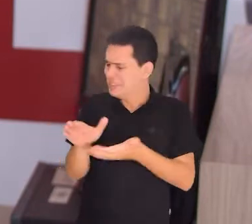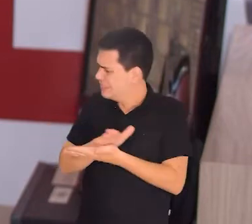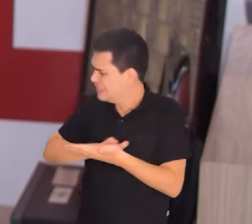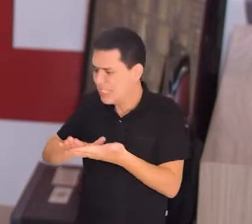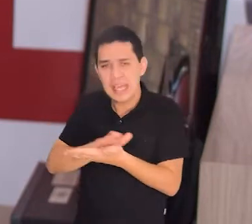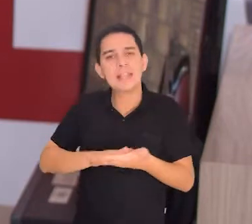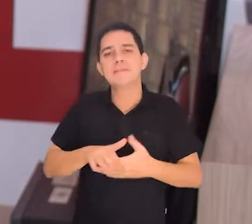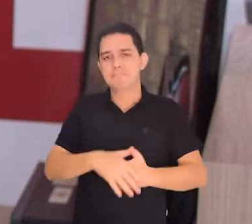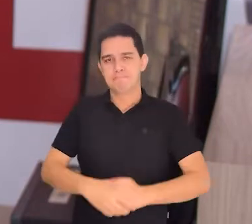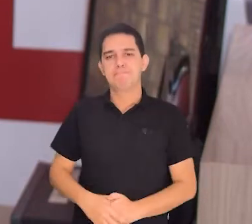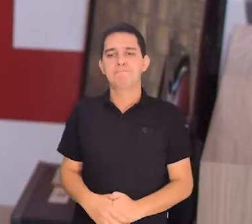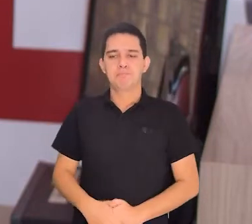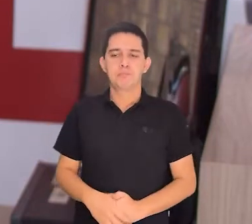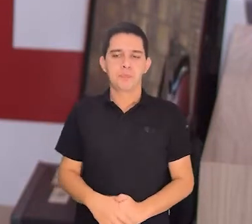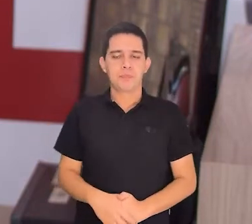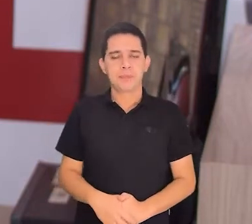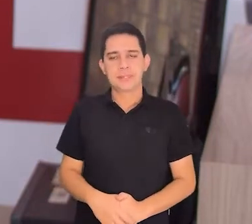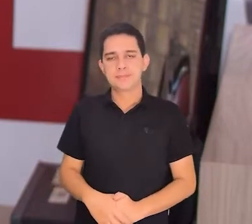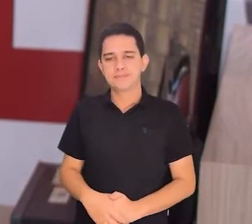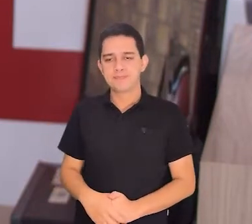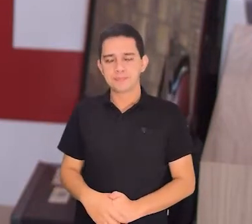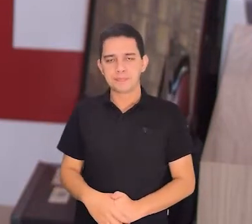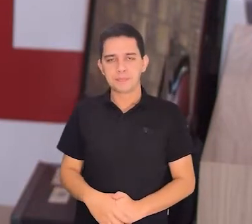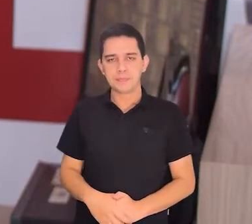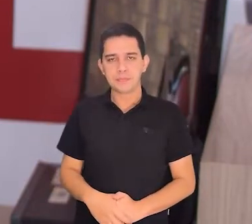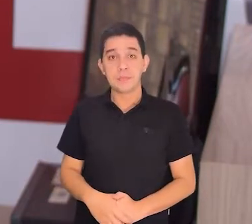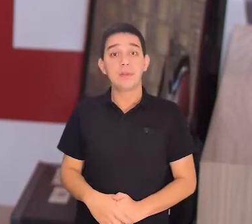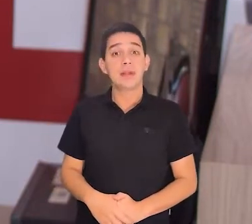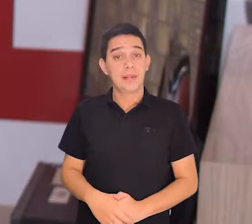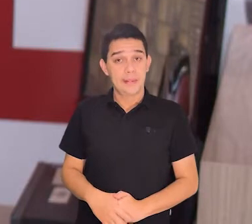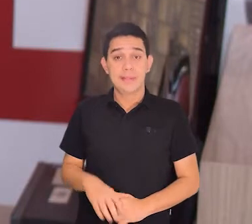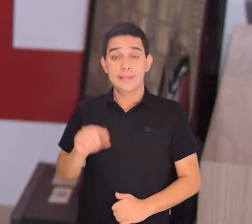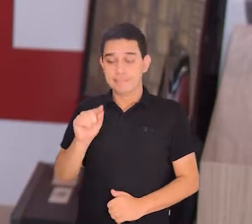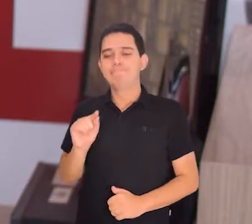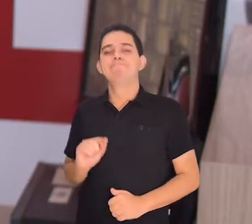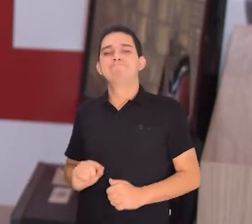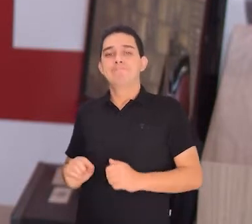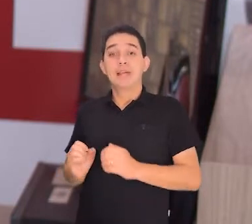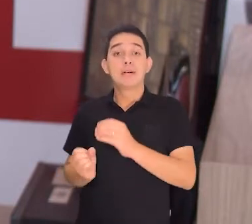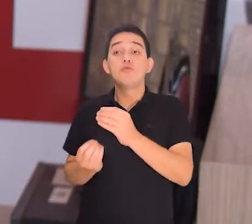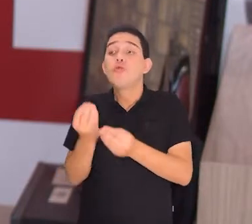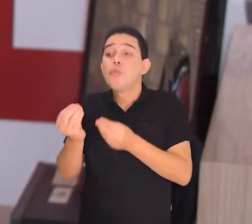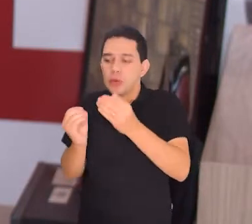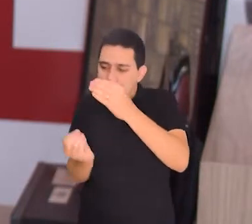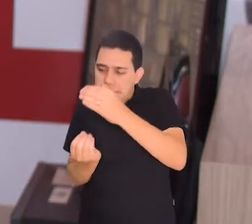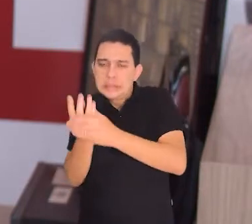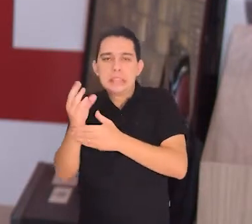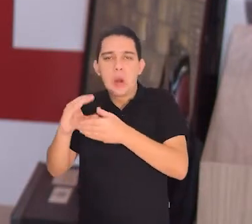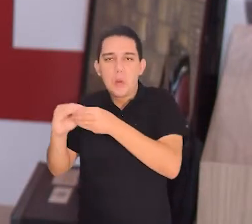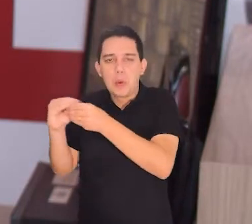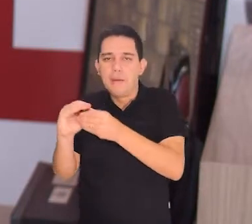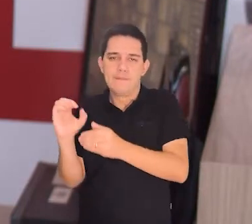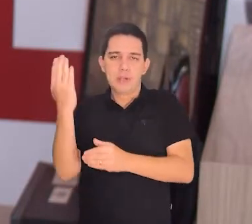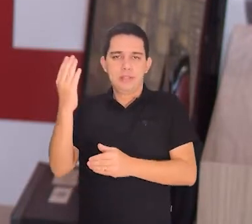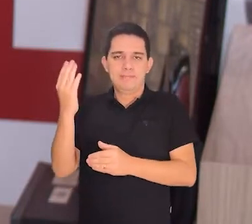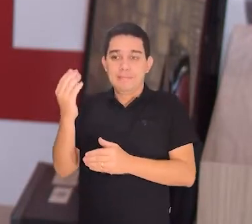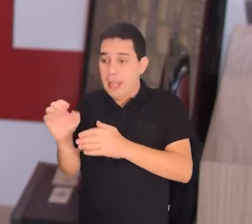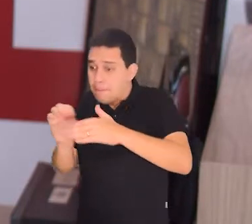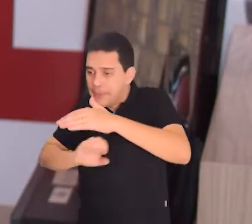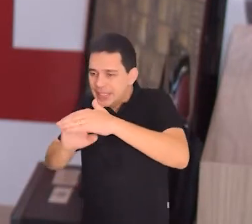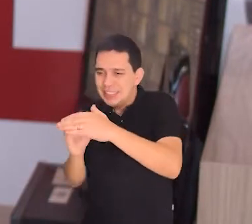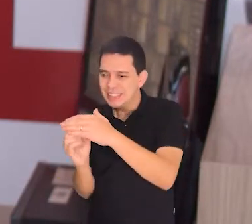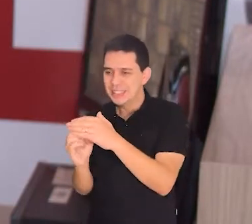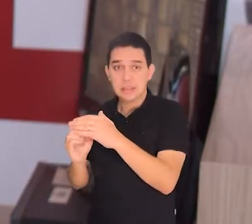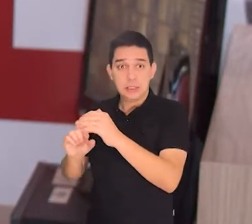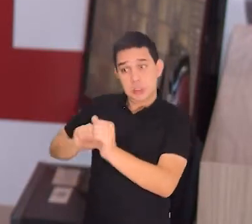de obra a uma tomadora de serviço, estão criando cooperativas falsas. E quando o caso chega ao judiciário, ambas são condenadas